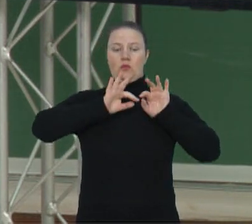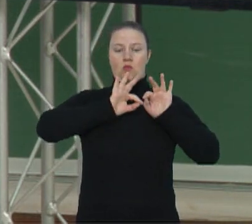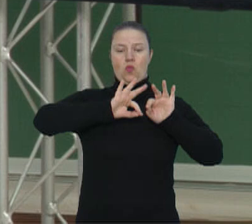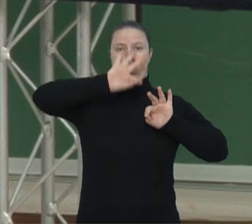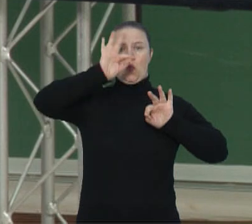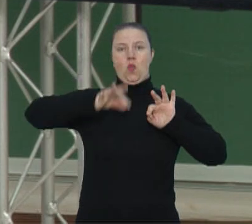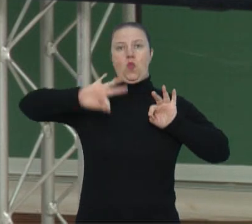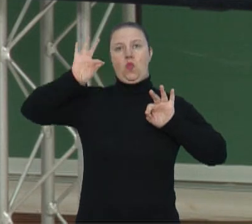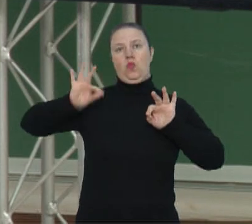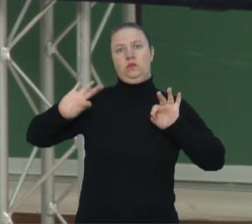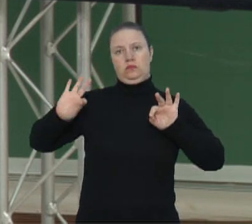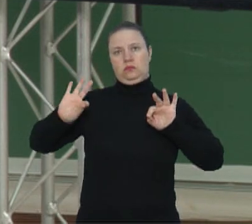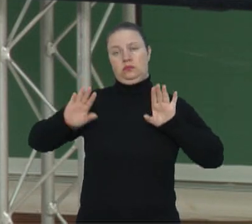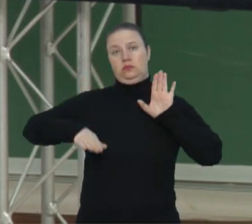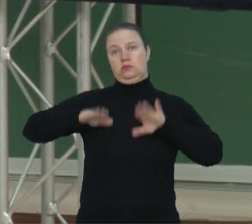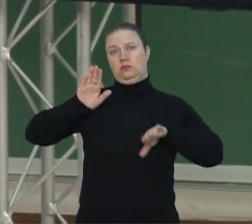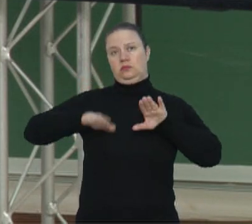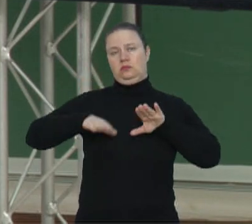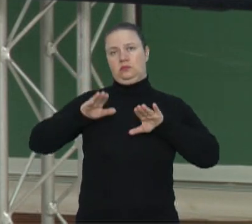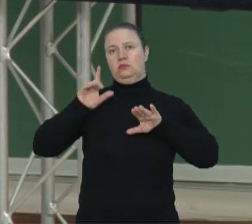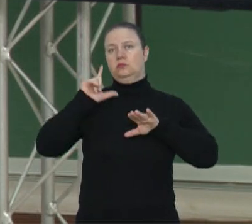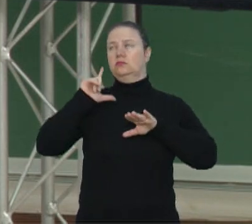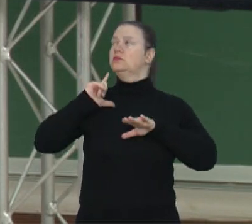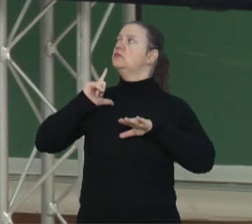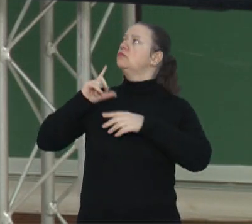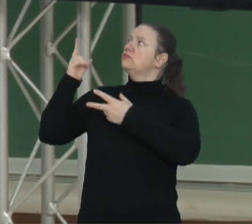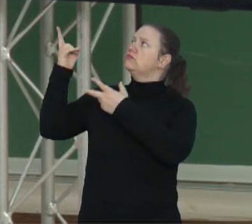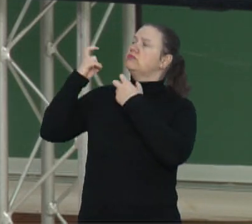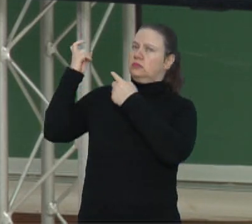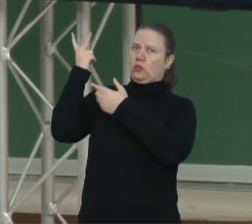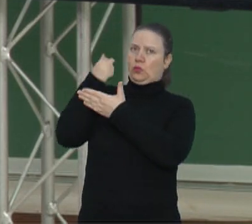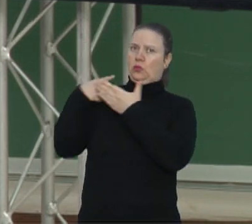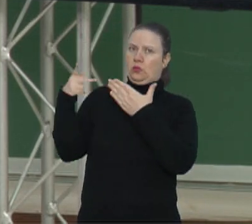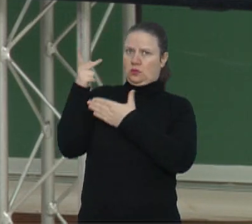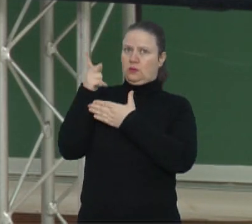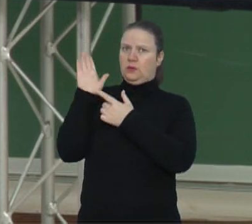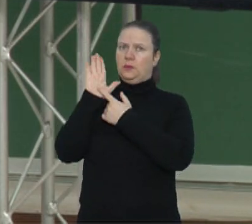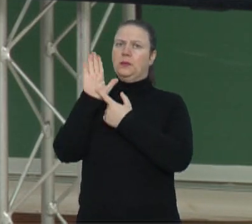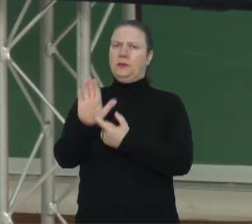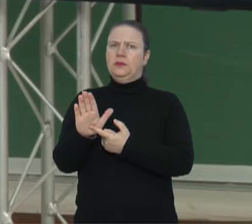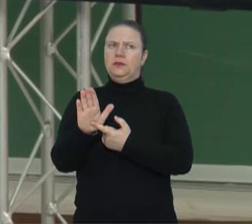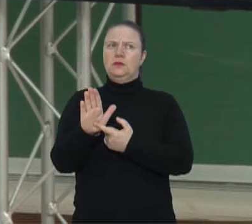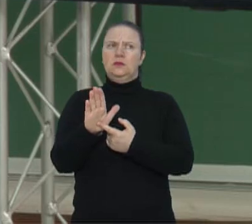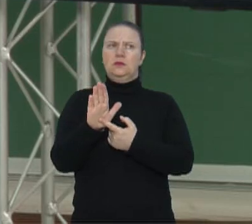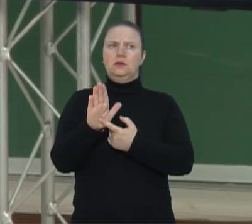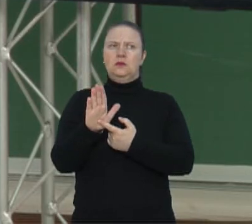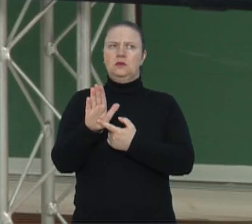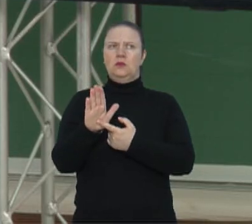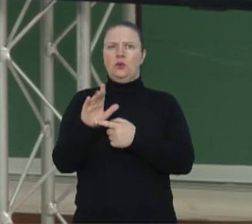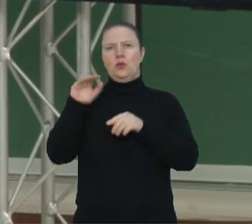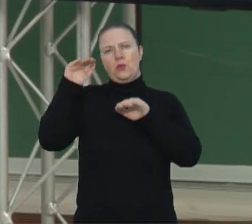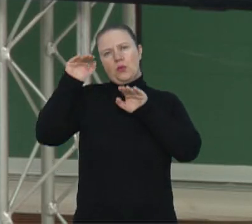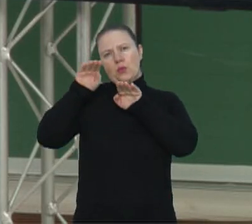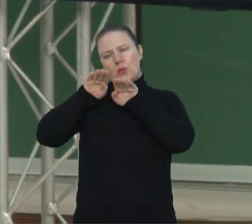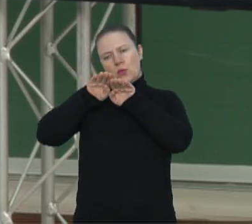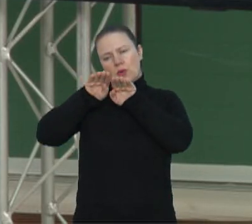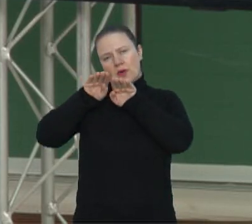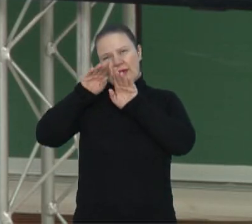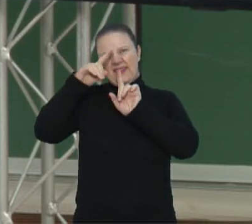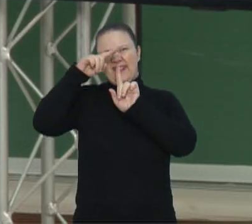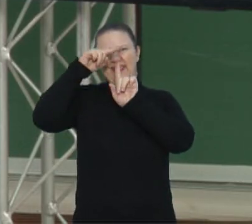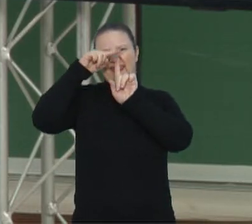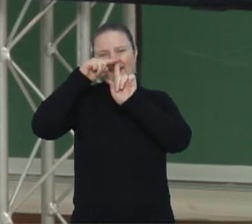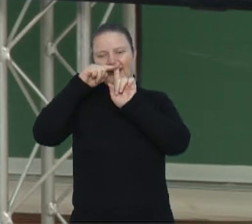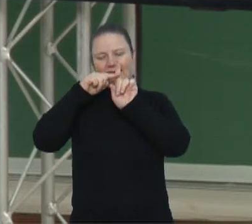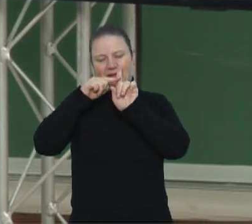tem um desenho que mostra aqui dos sons que são menos agressivos, menos